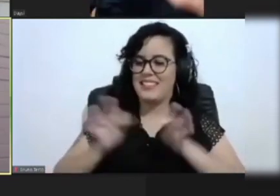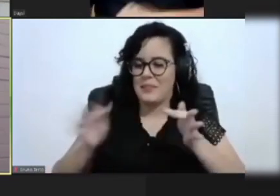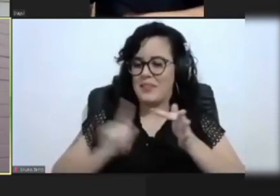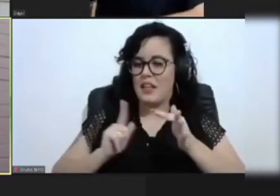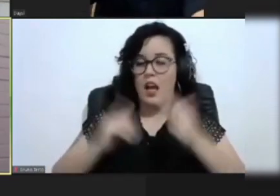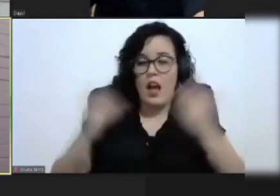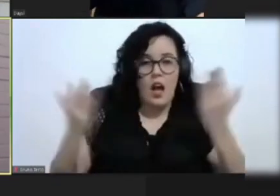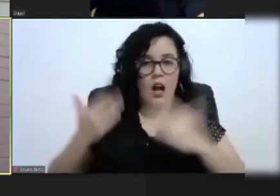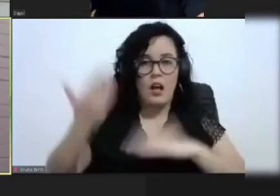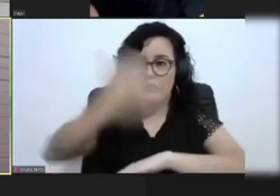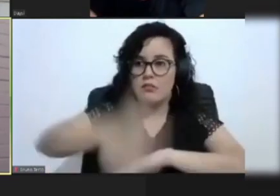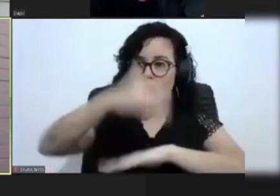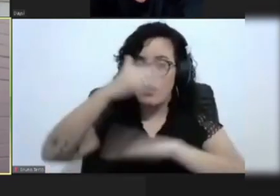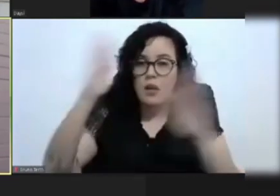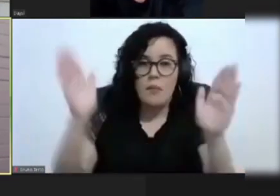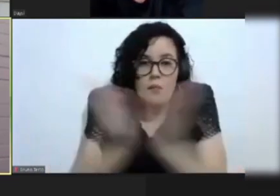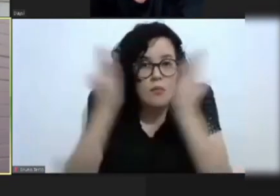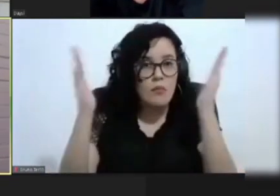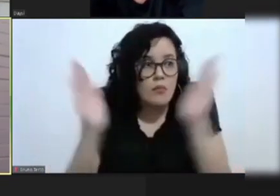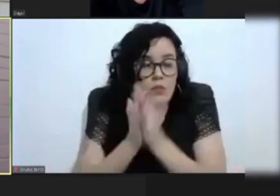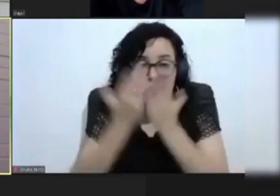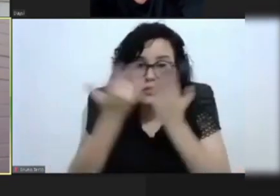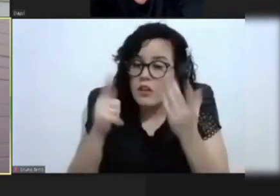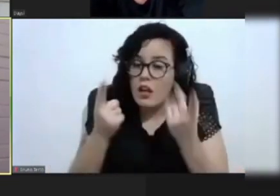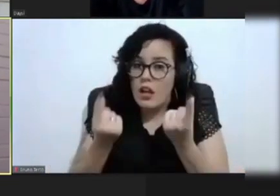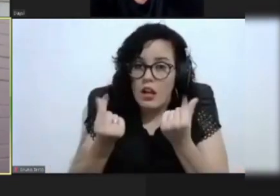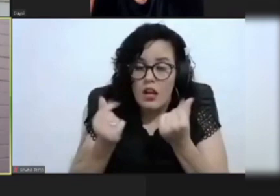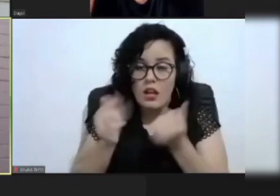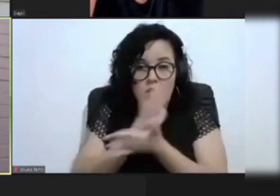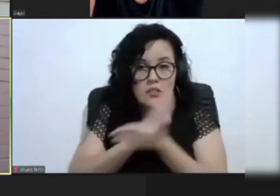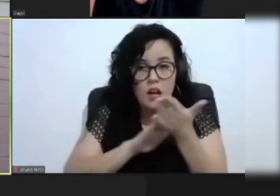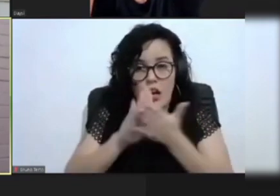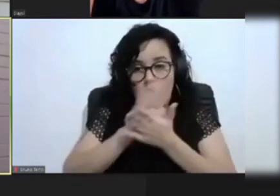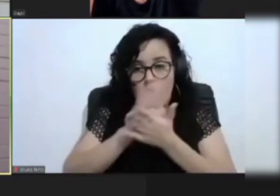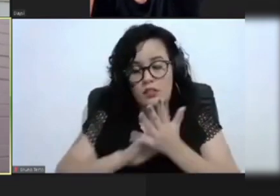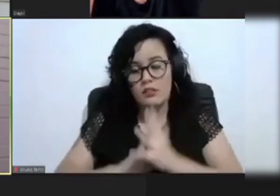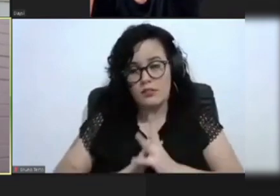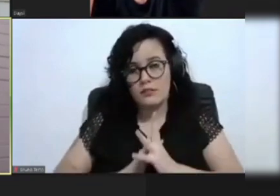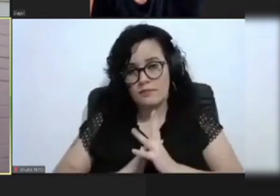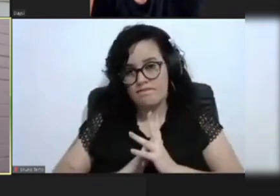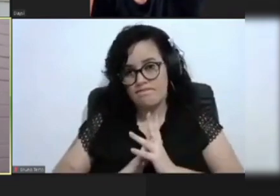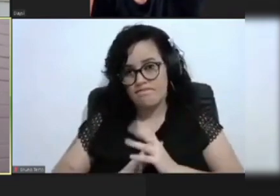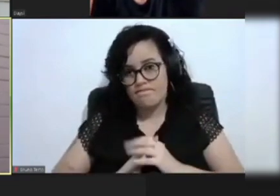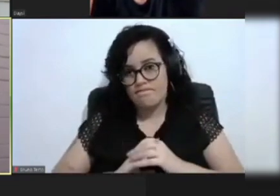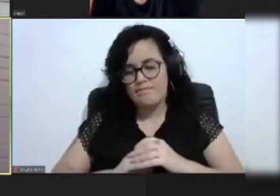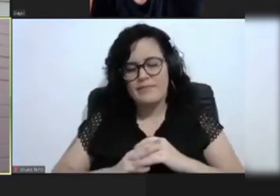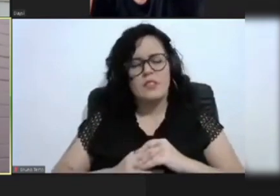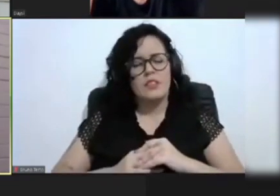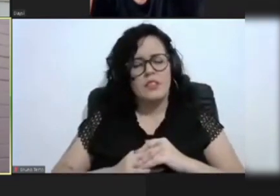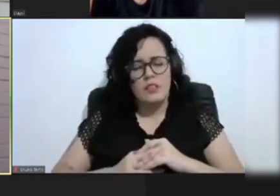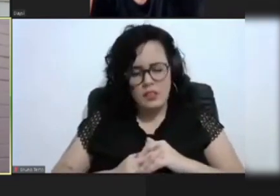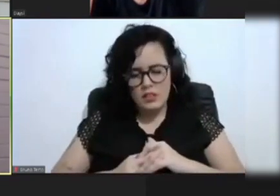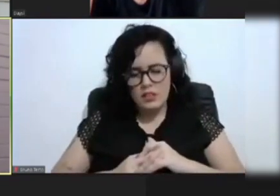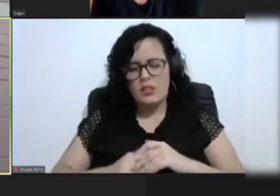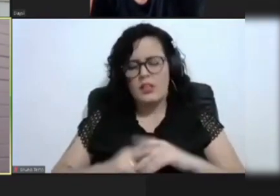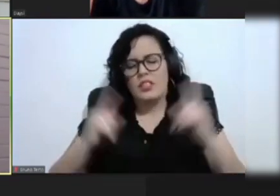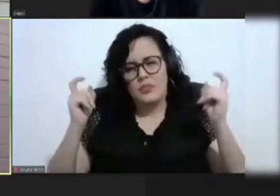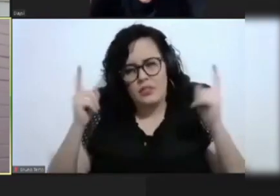rua agora, que não tem mais condição. Então, essa é uma realidade, de fato, muito dura, e eu acho